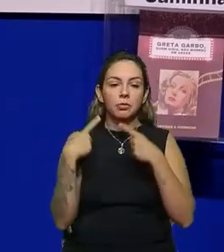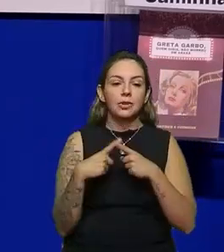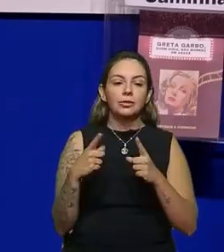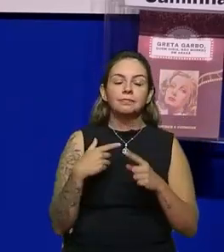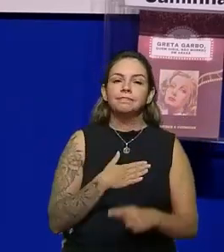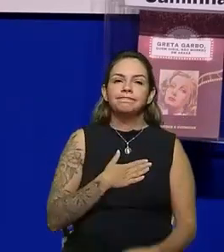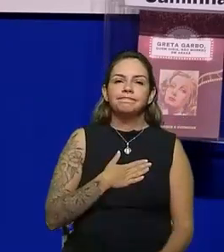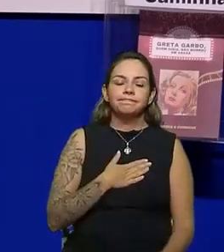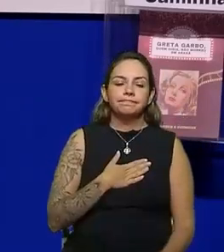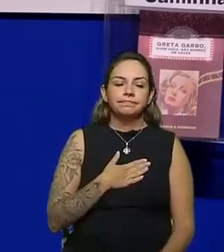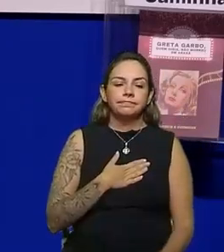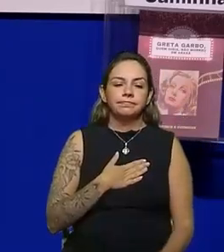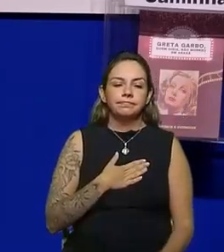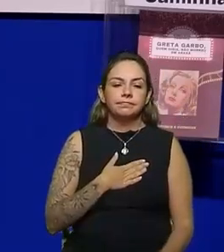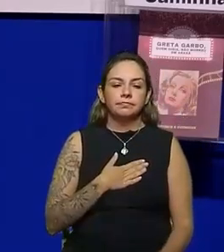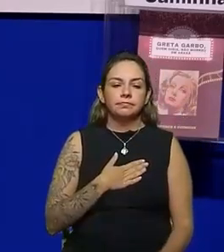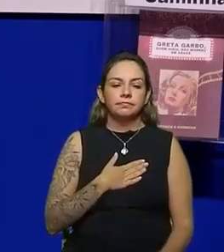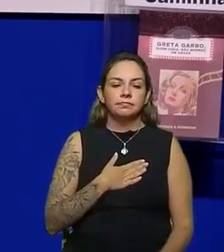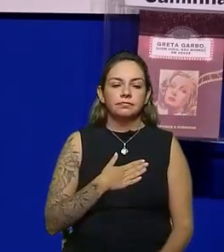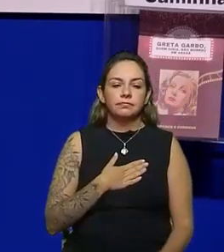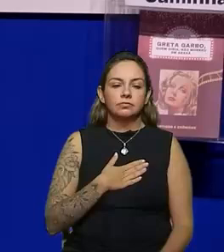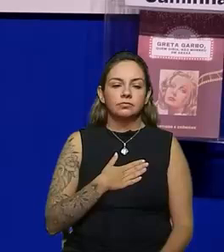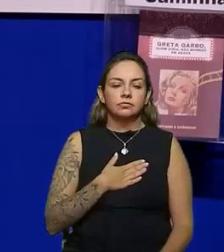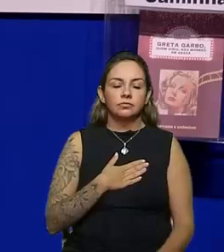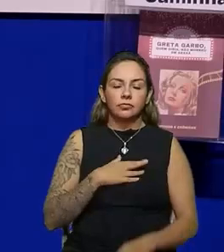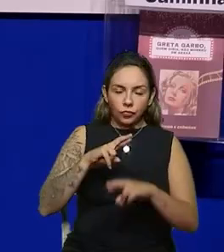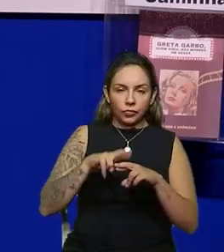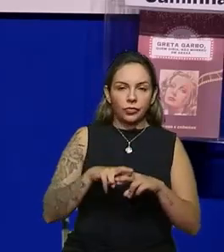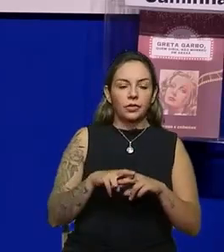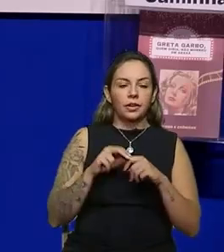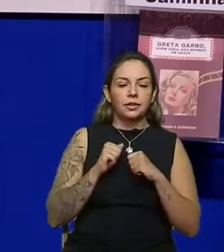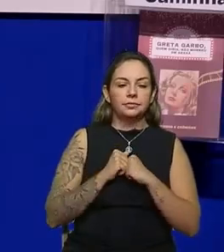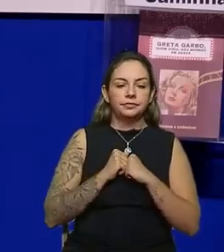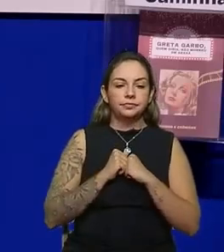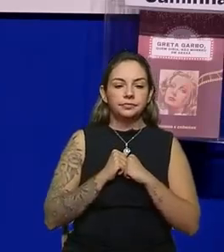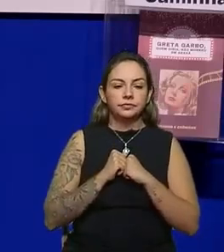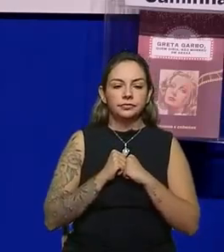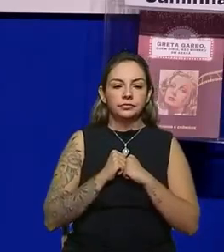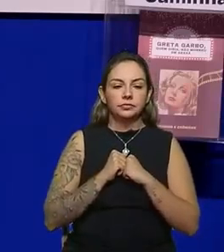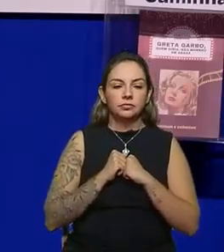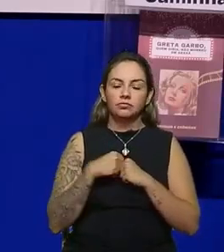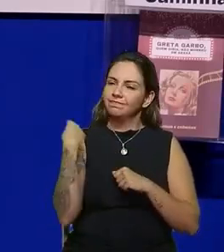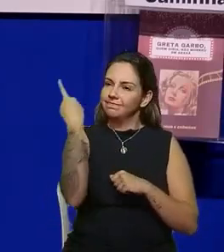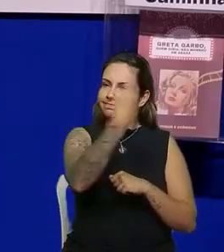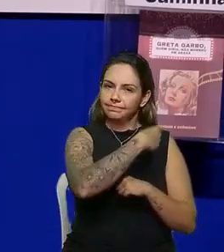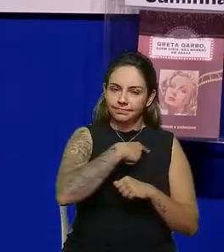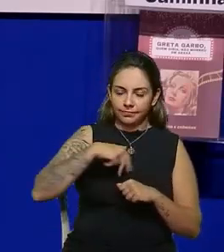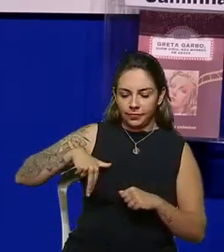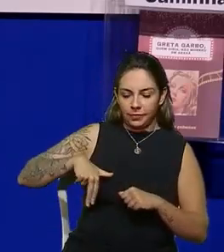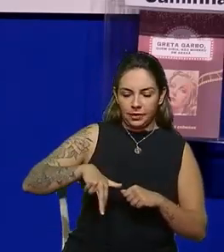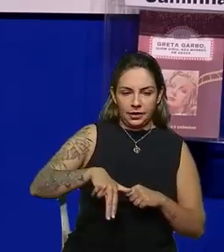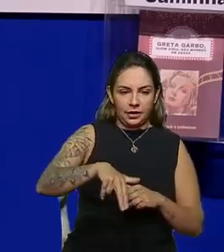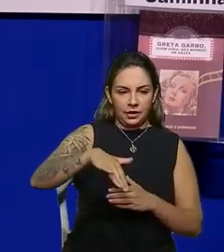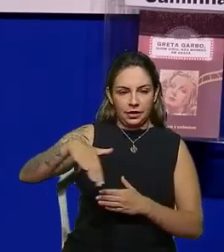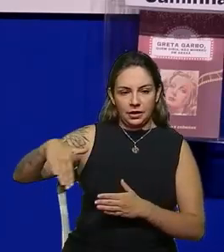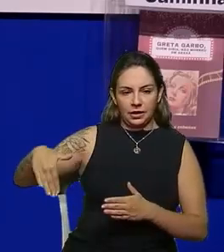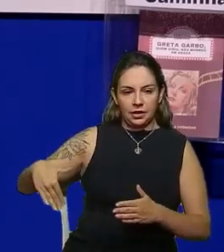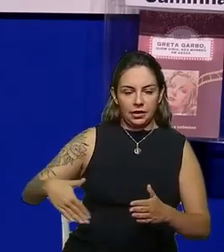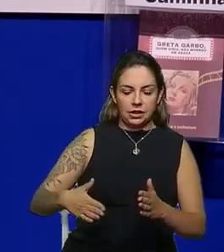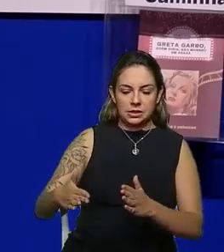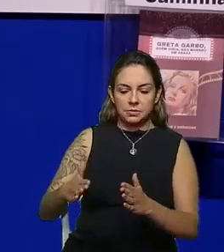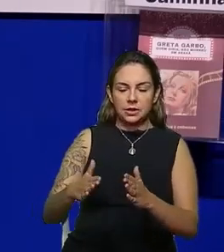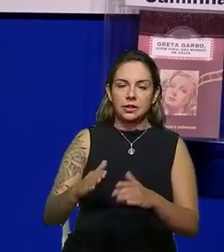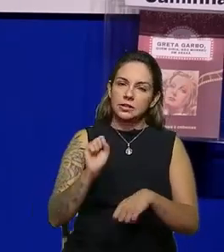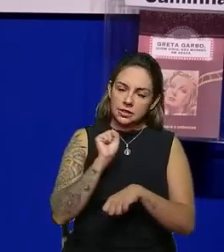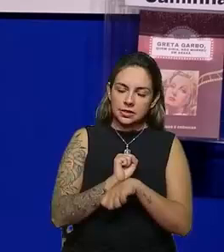Mas eu ainda diria, como Carlos, ou parafraseando o próprio Carlos, que nós caminhamos por uma estrada de pó e a